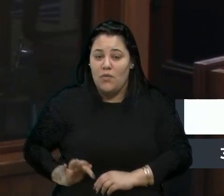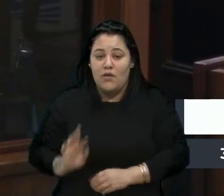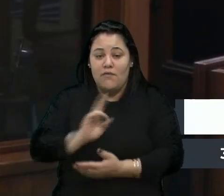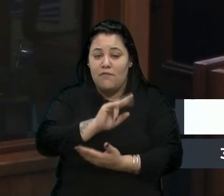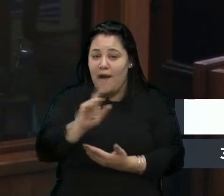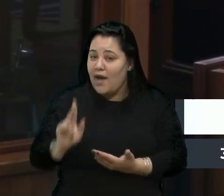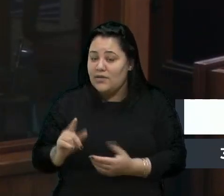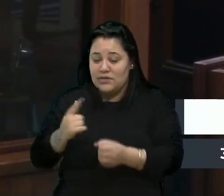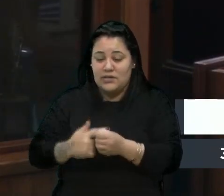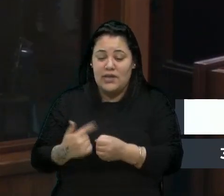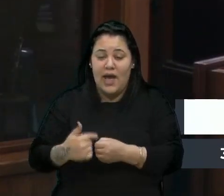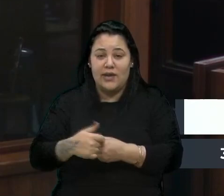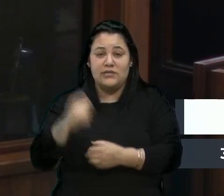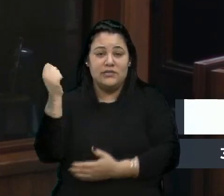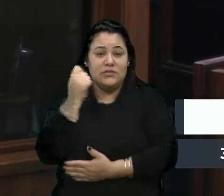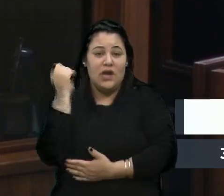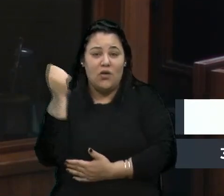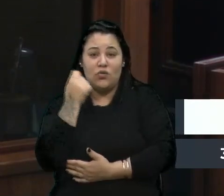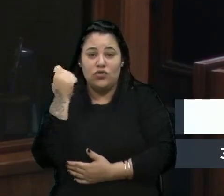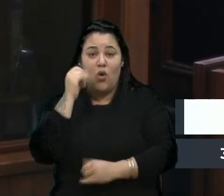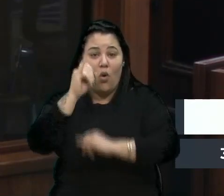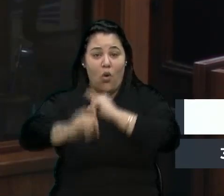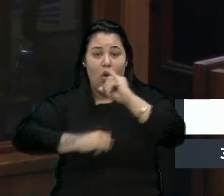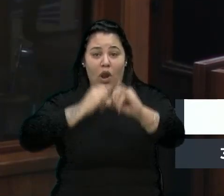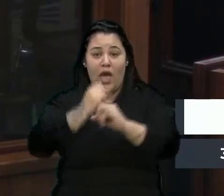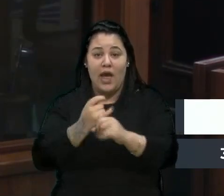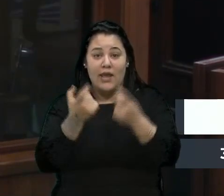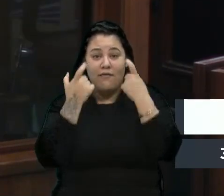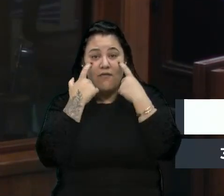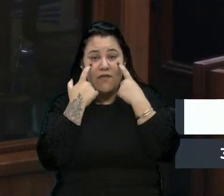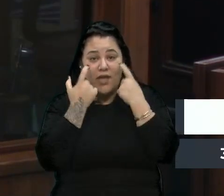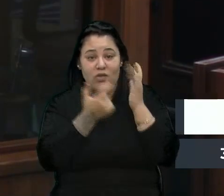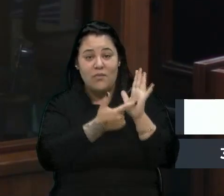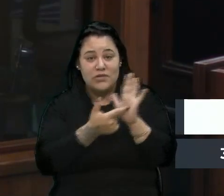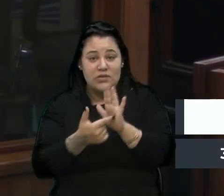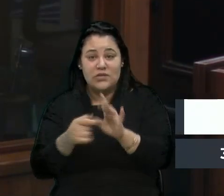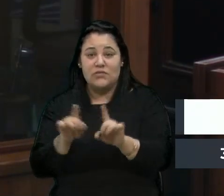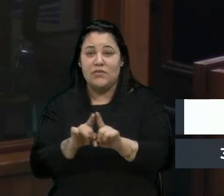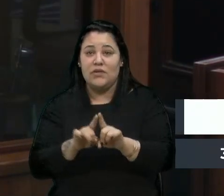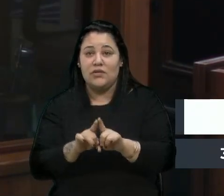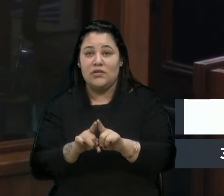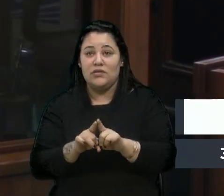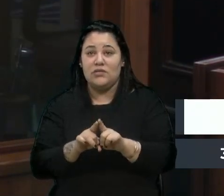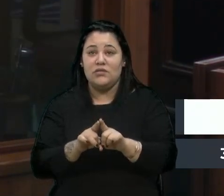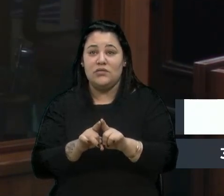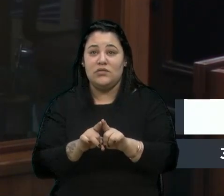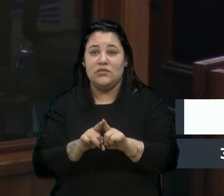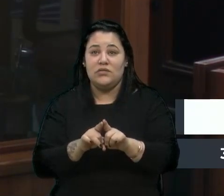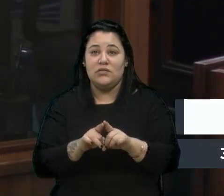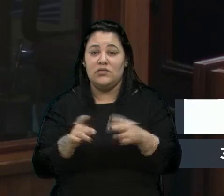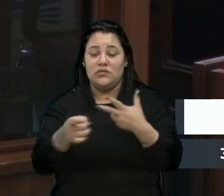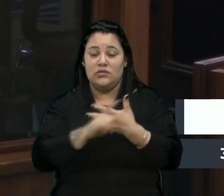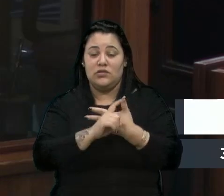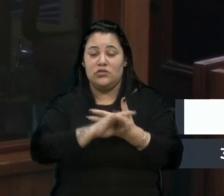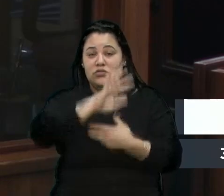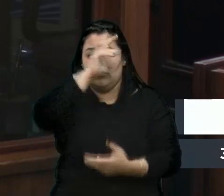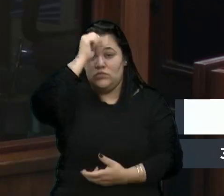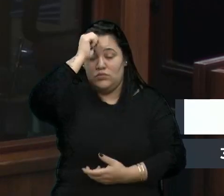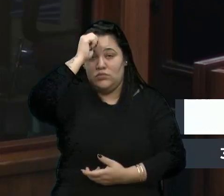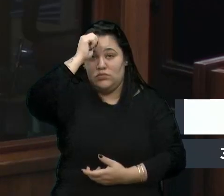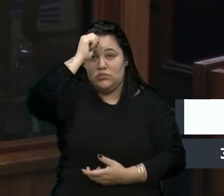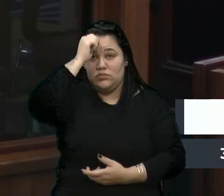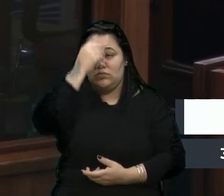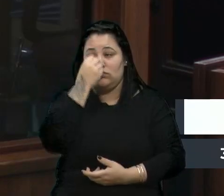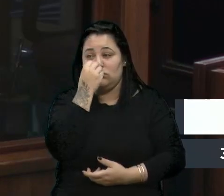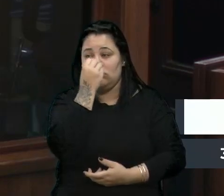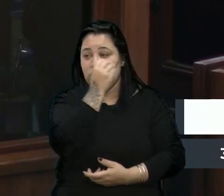toda a Serra Gaúcha online assistindo a apresentação, e o Executivo Municipal simplesmente